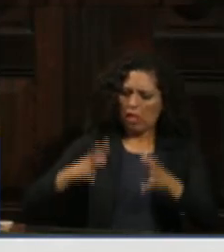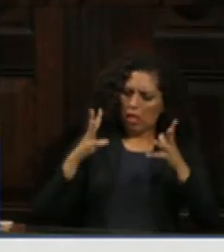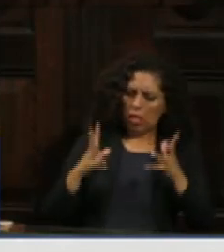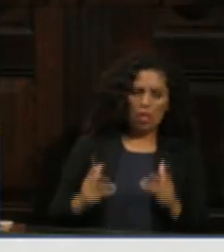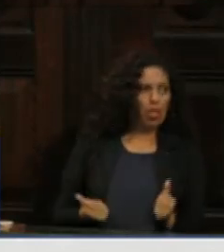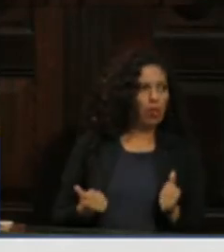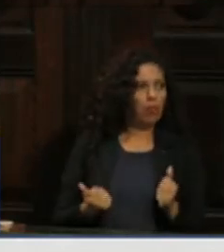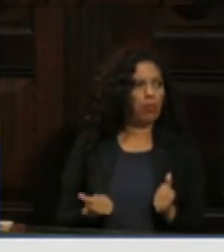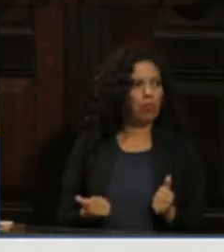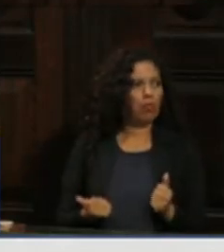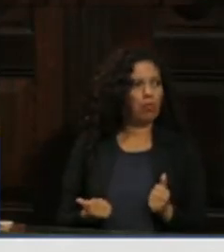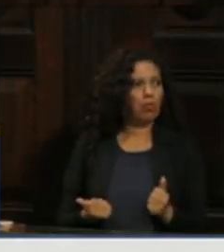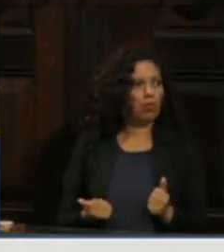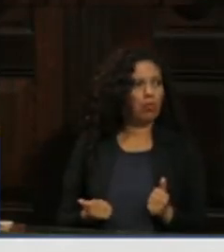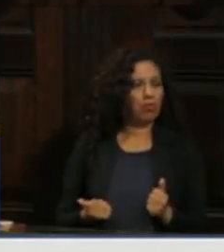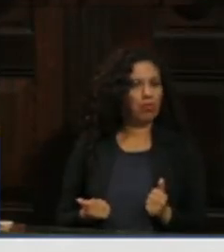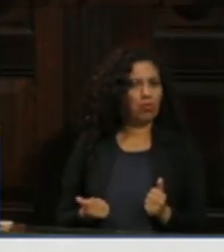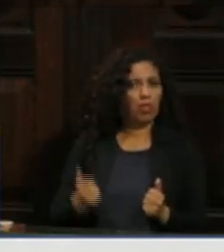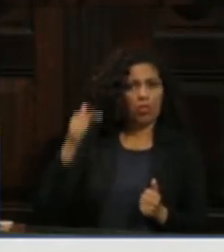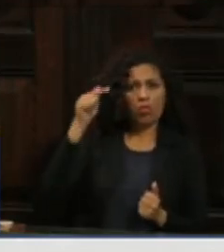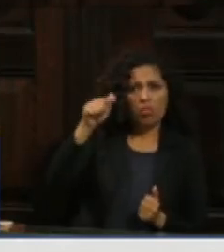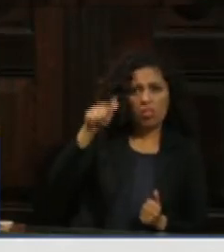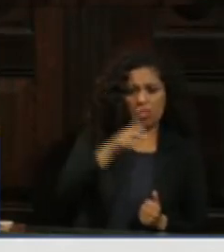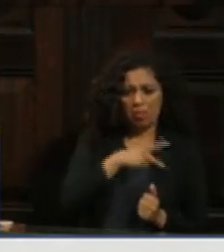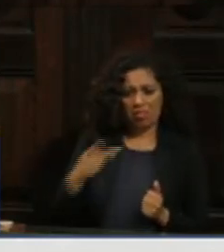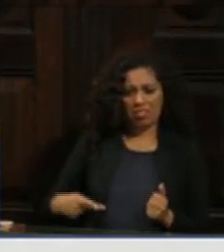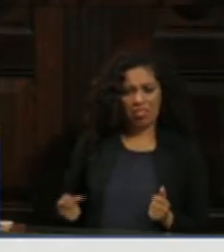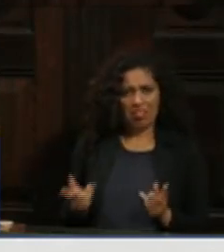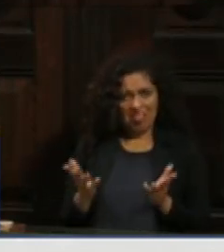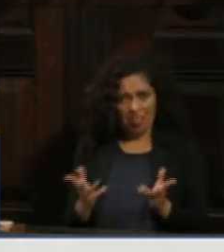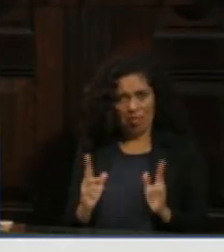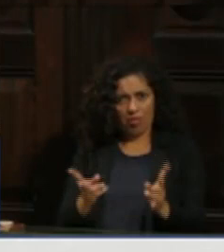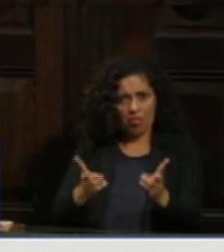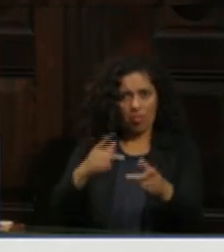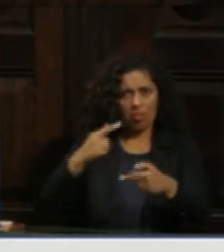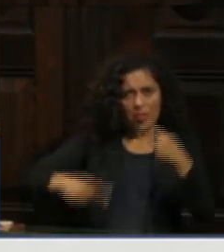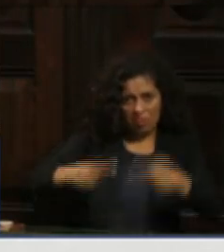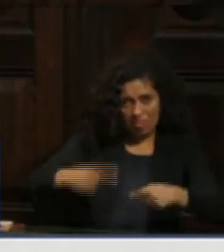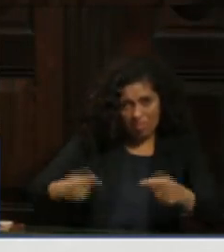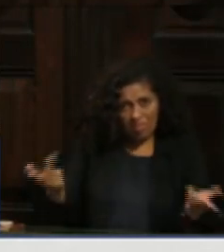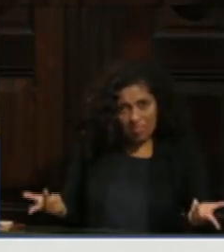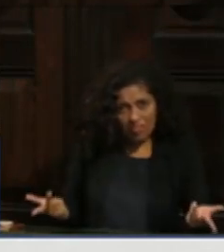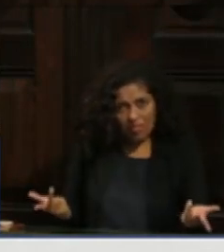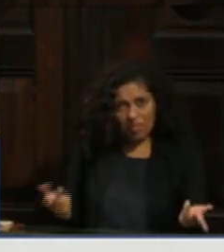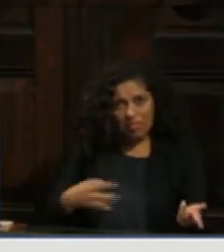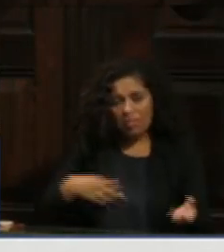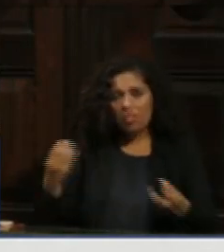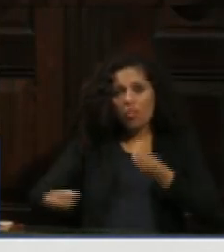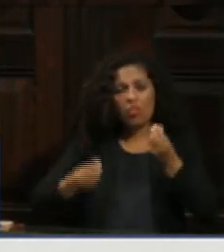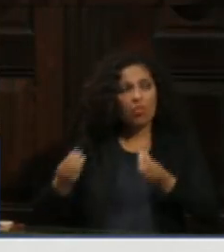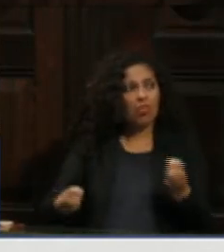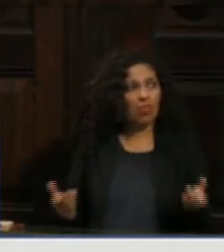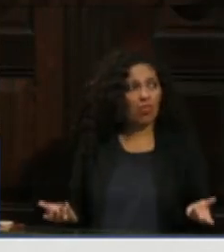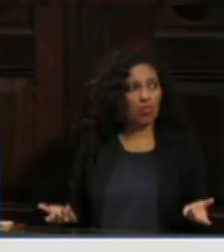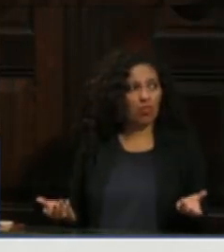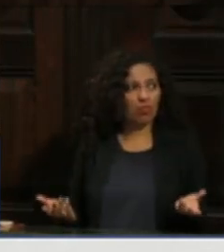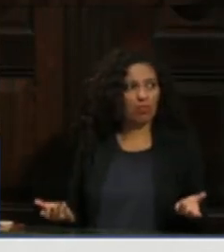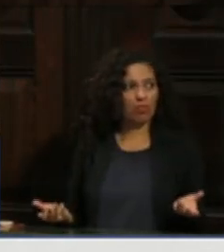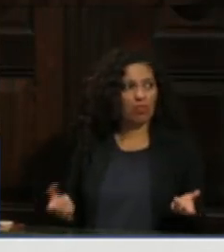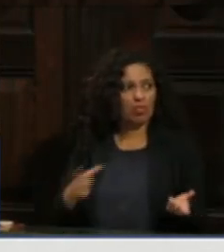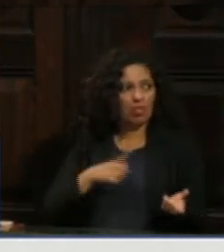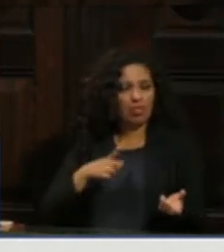Confesso, refletir muito, porque o momento que vivemos é um momento que... Eu conversava com